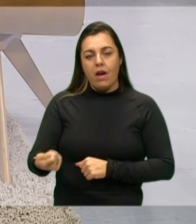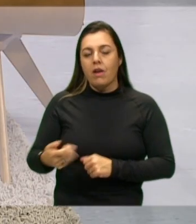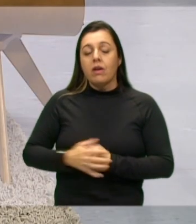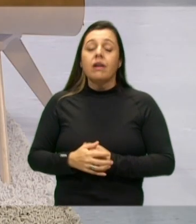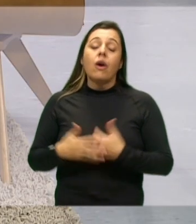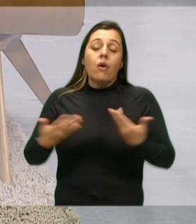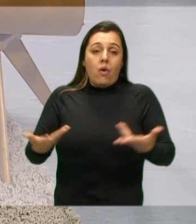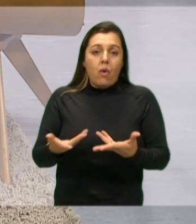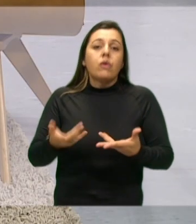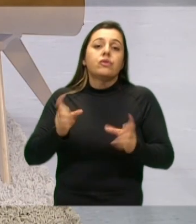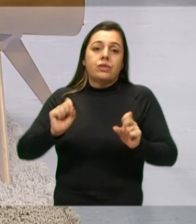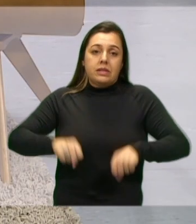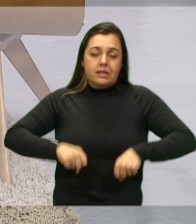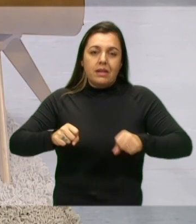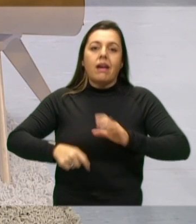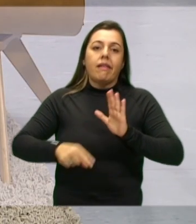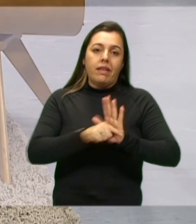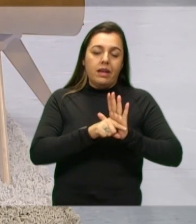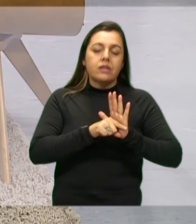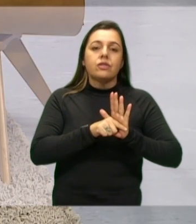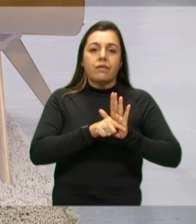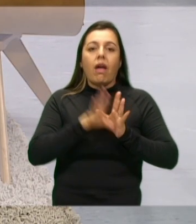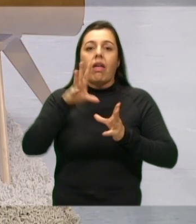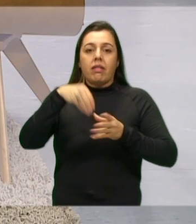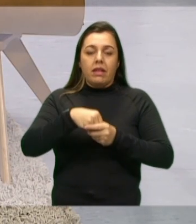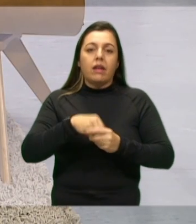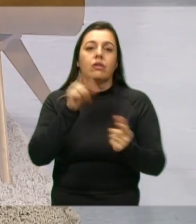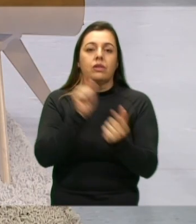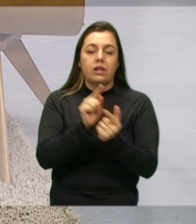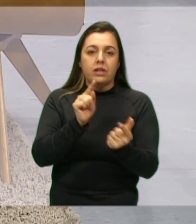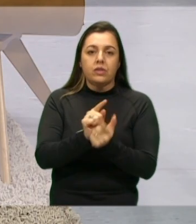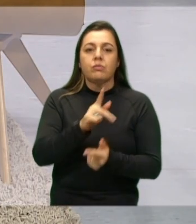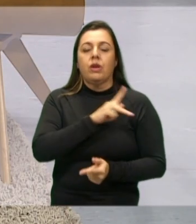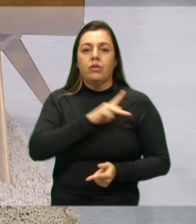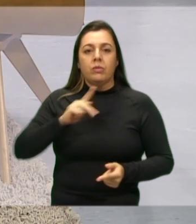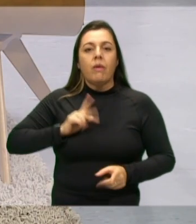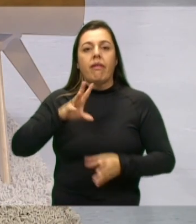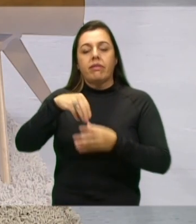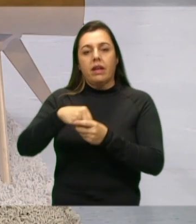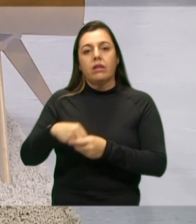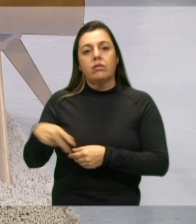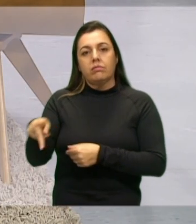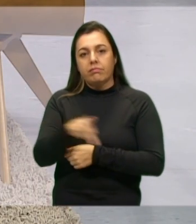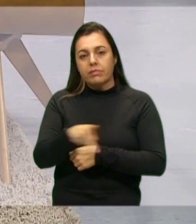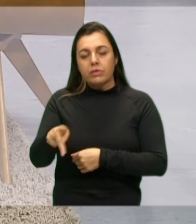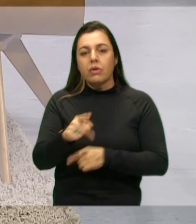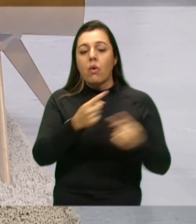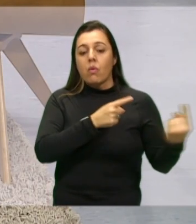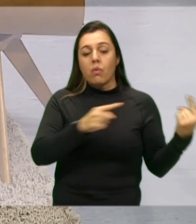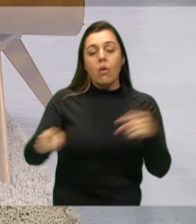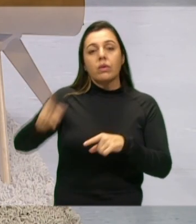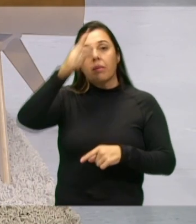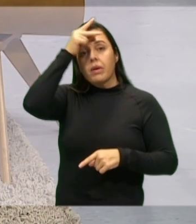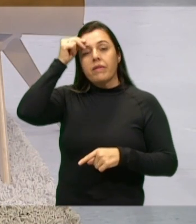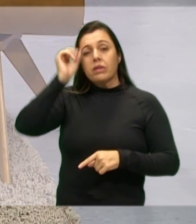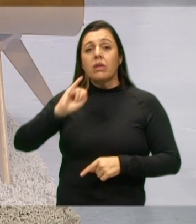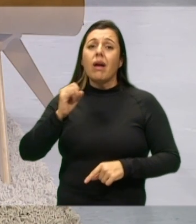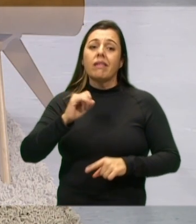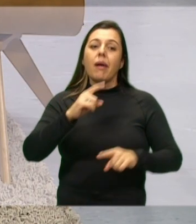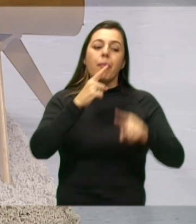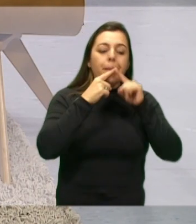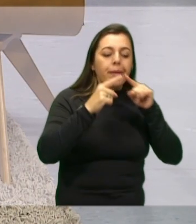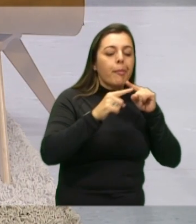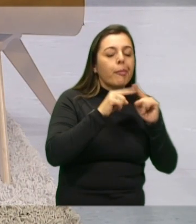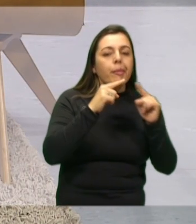dúvida, isso hoje traz, sim, uma negatividade dentro do serviço público, dentro do magistério, contra a Prefeitura de Itajaí, que prometeu muito e,